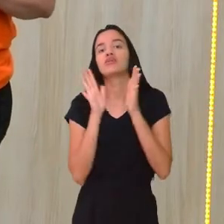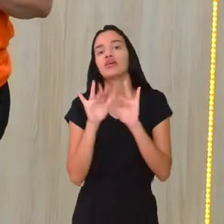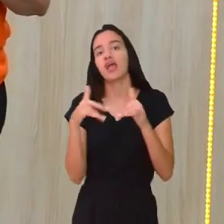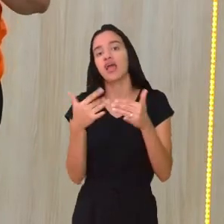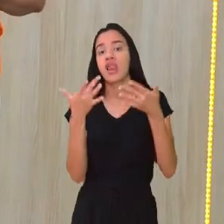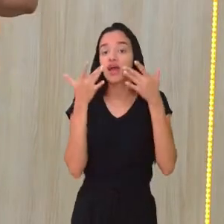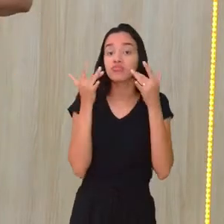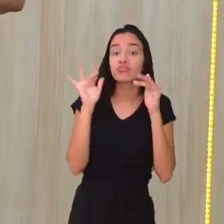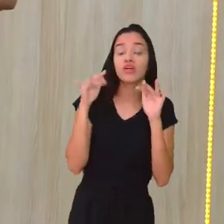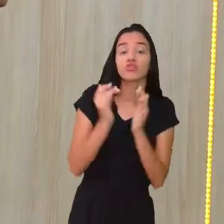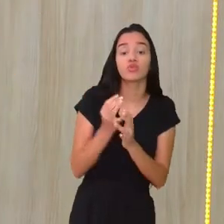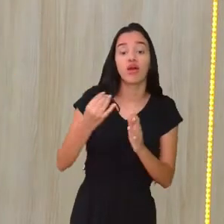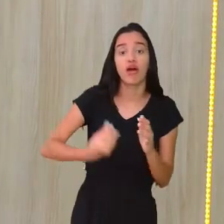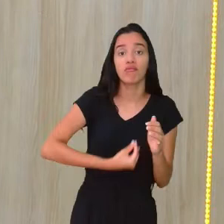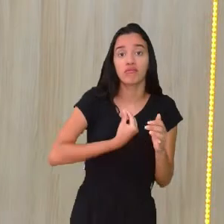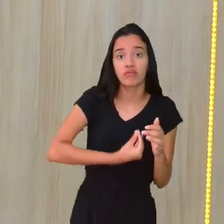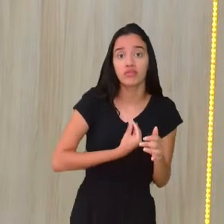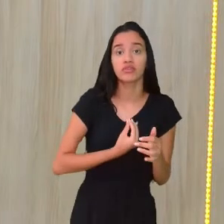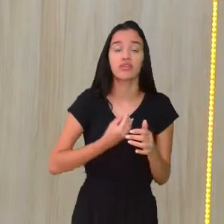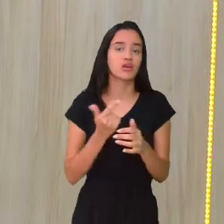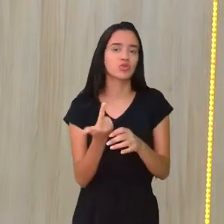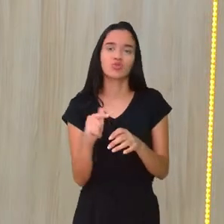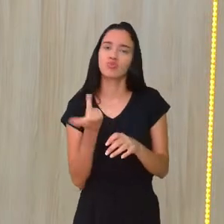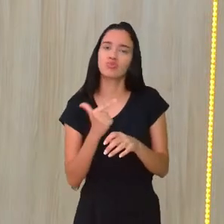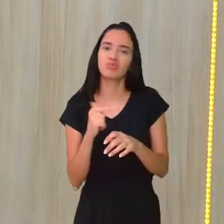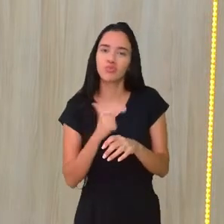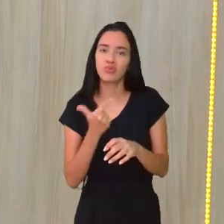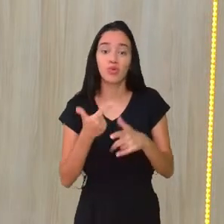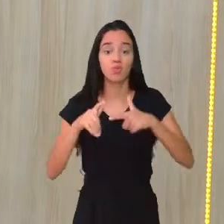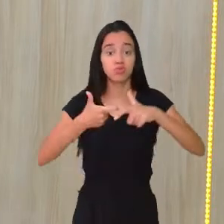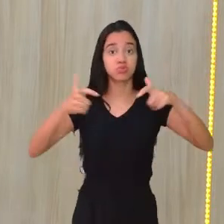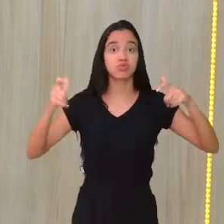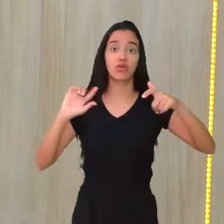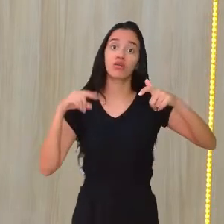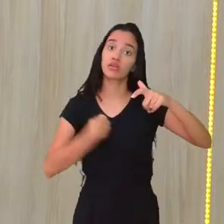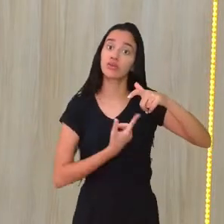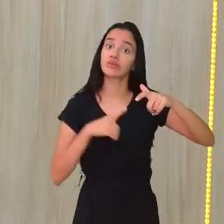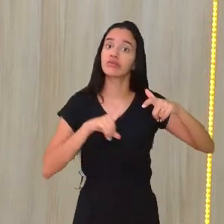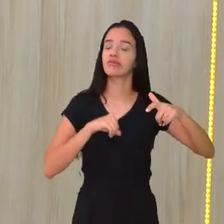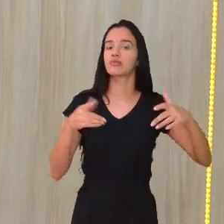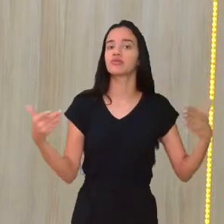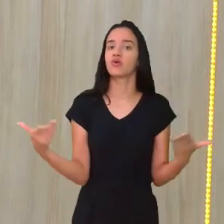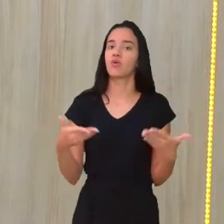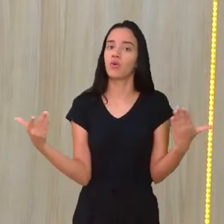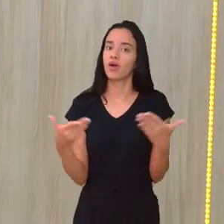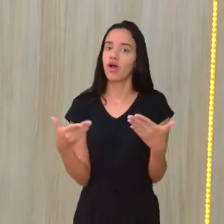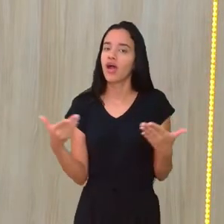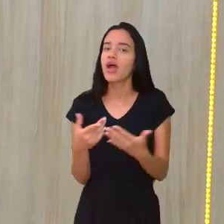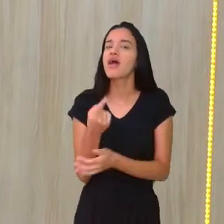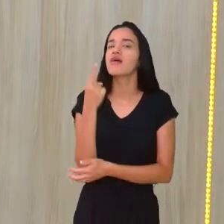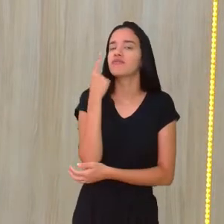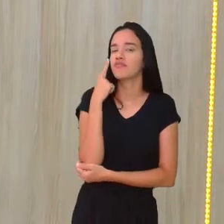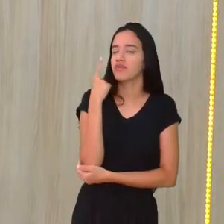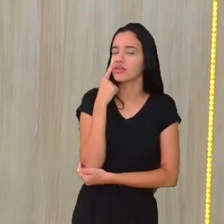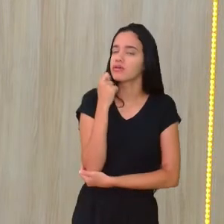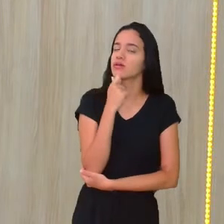da vida cotidiana e não tinha essa expansão que nós temos hoje. Então vejam,